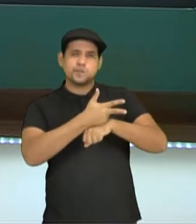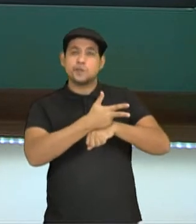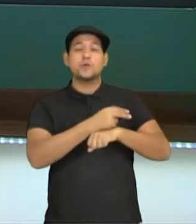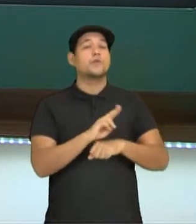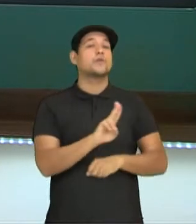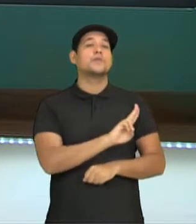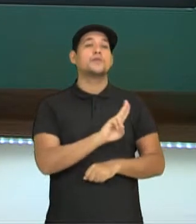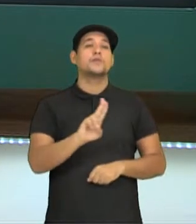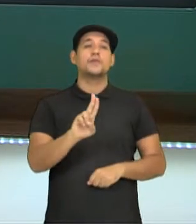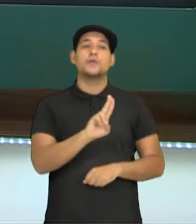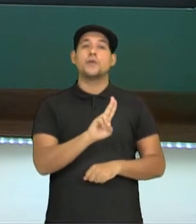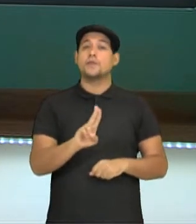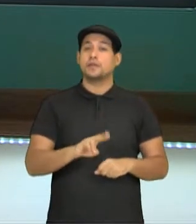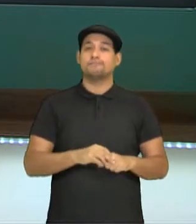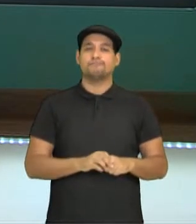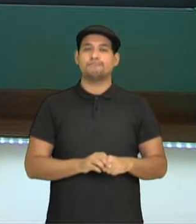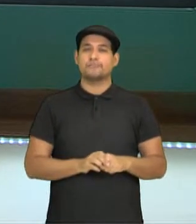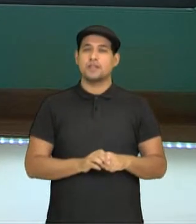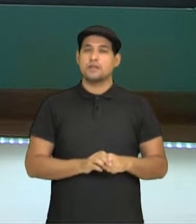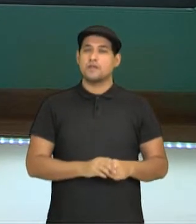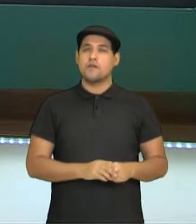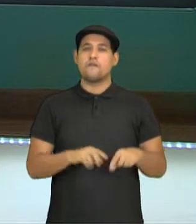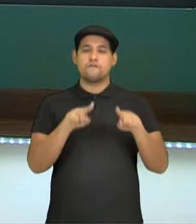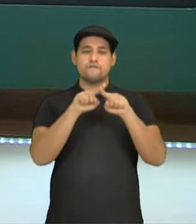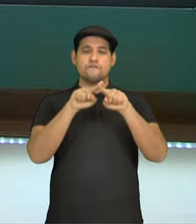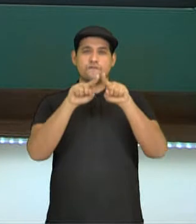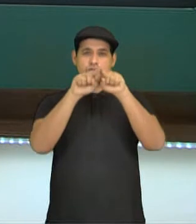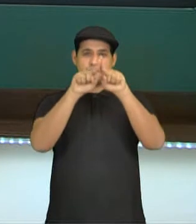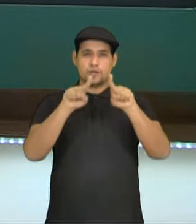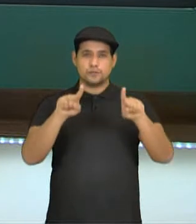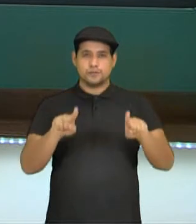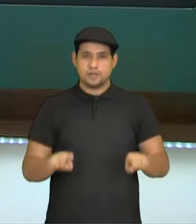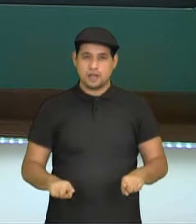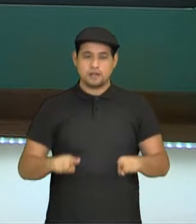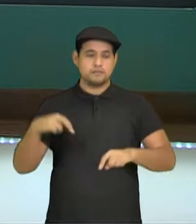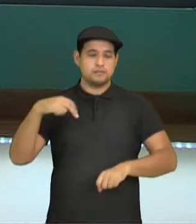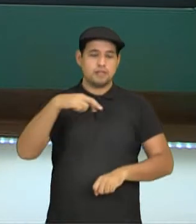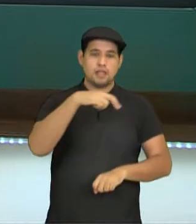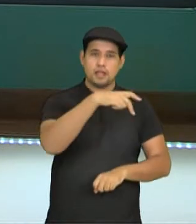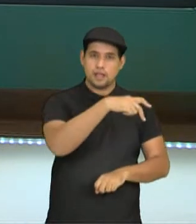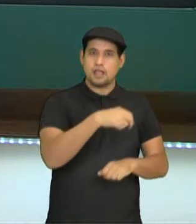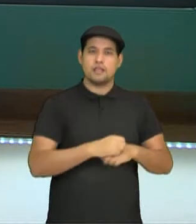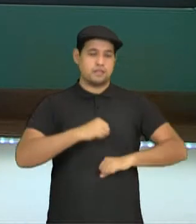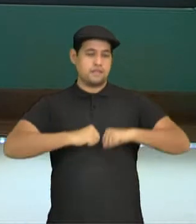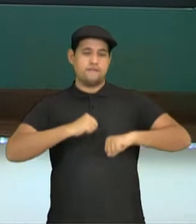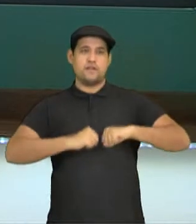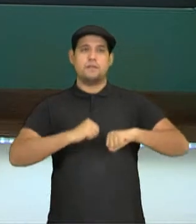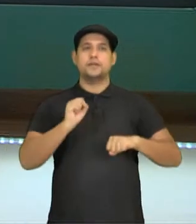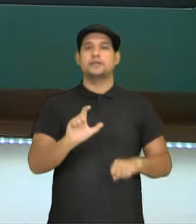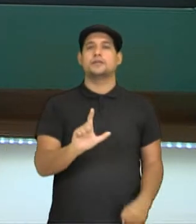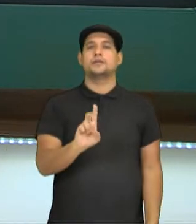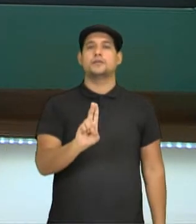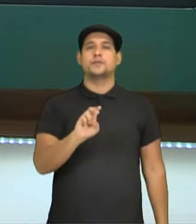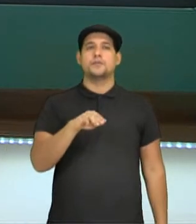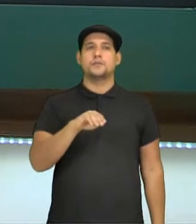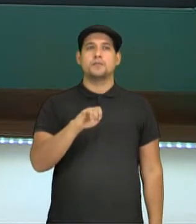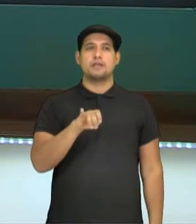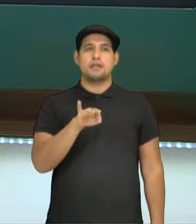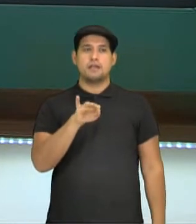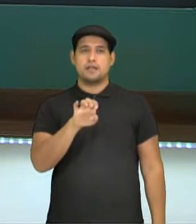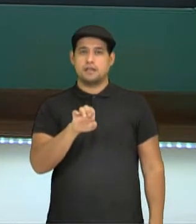cena chamada Empregados Deixando a Fábrica Lumière, tá? Foi criada, então, pelos irmãos,